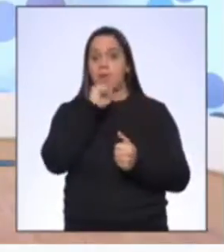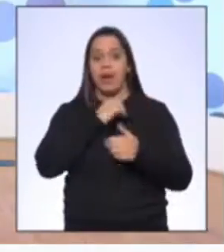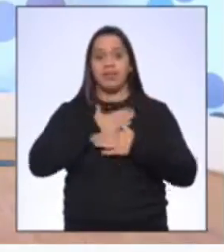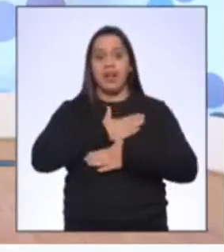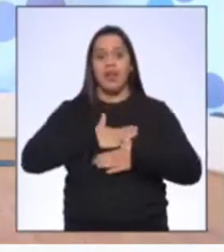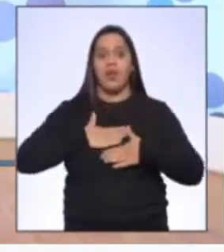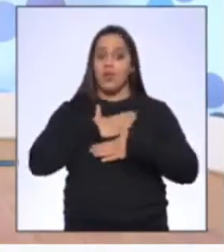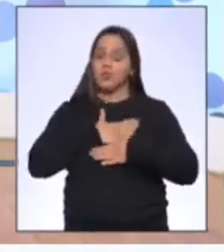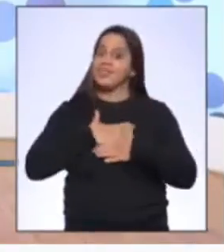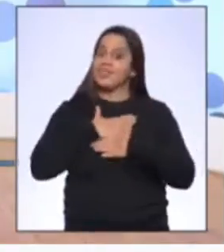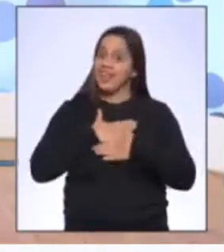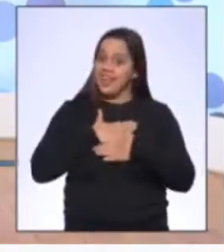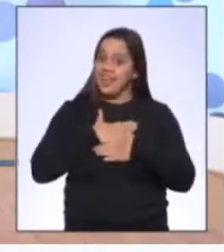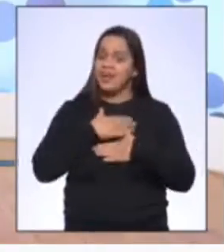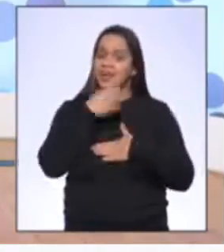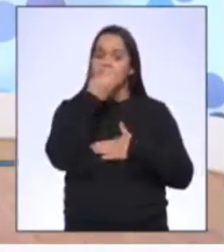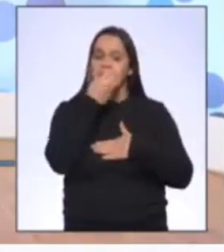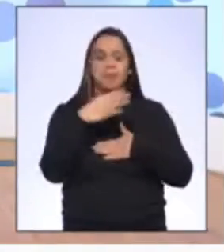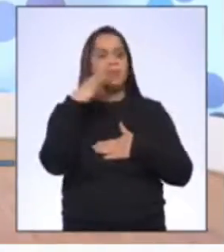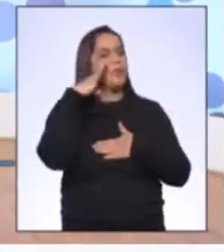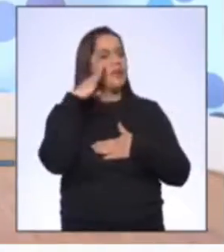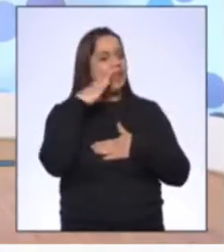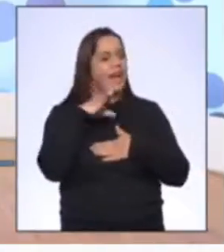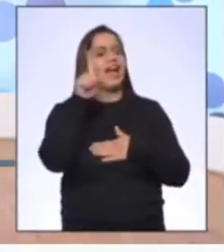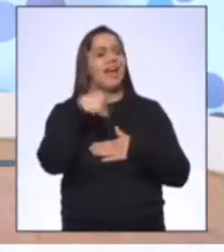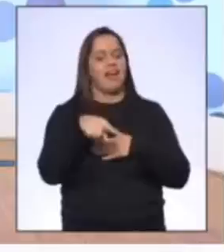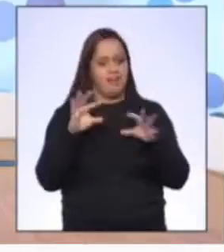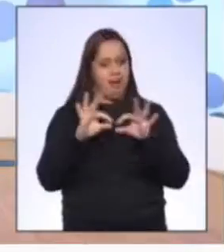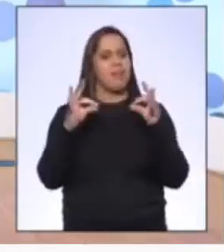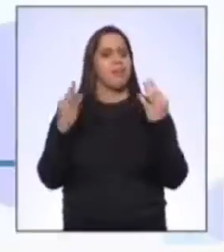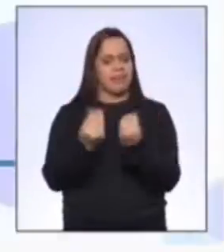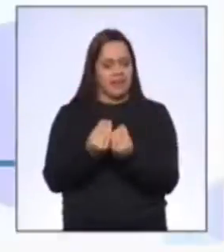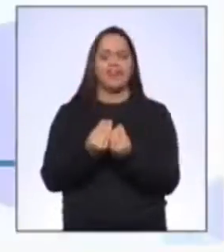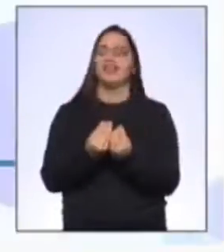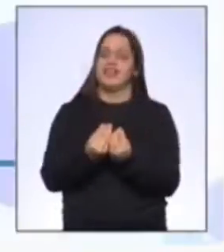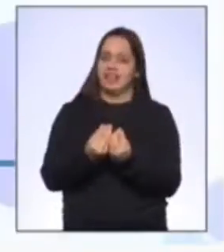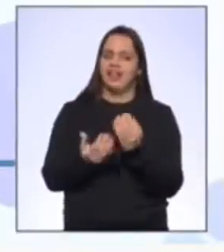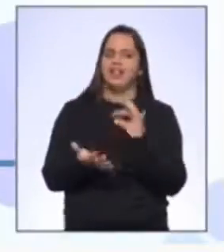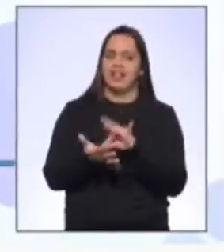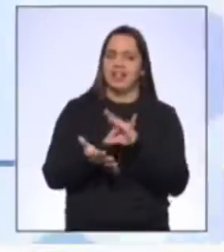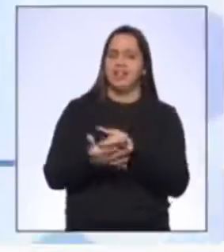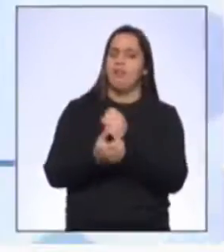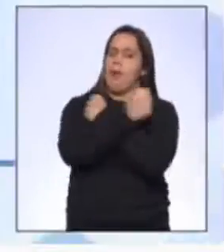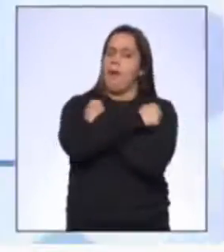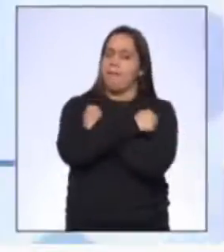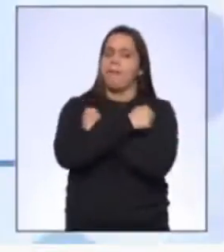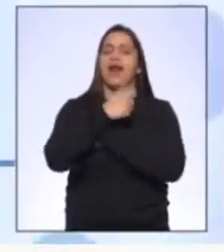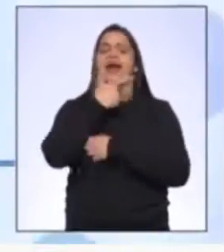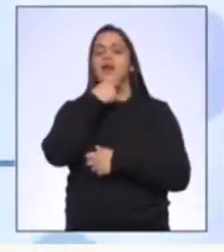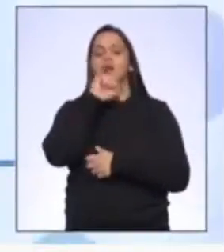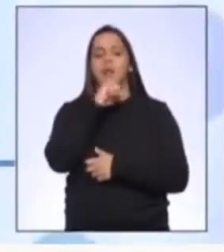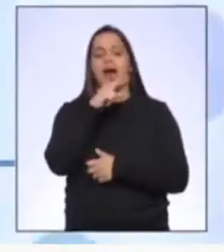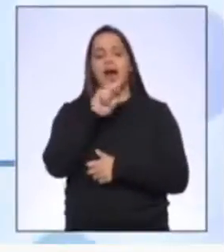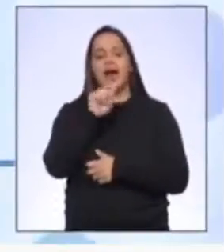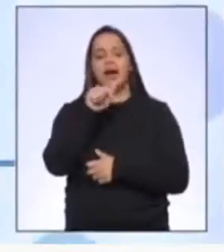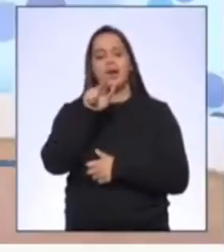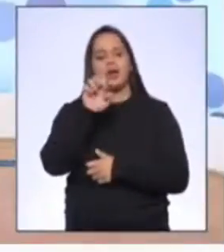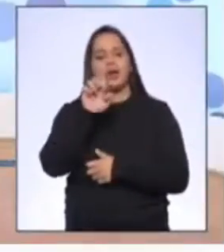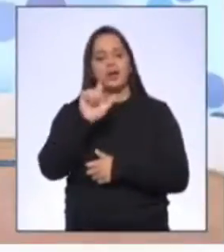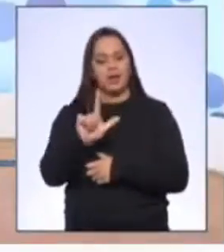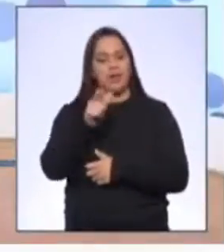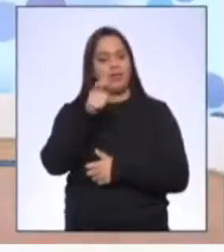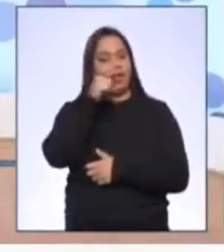ei que legal muito obrigado é para falar é para família família coração do pai da raquel aí só assistindo tem